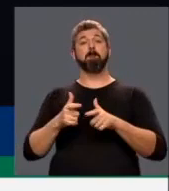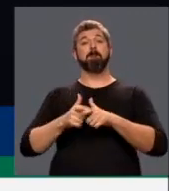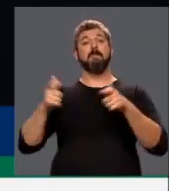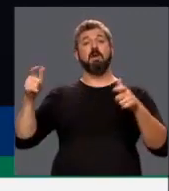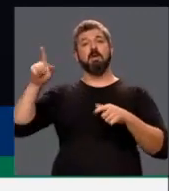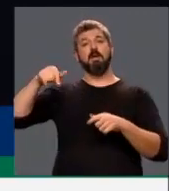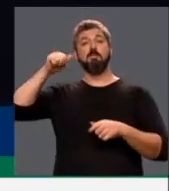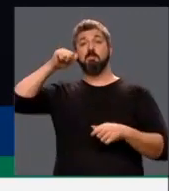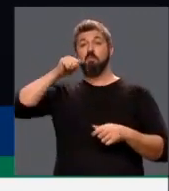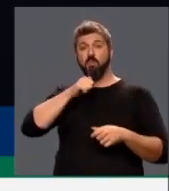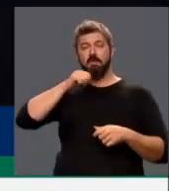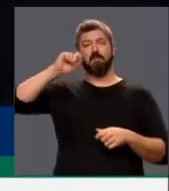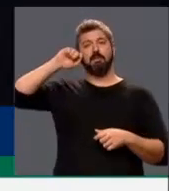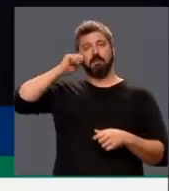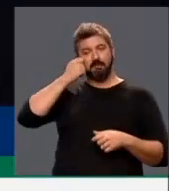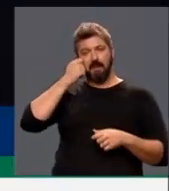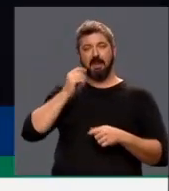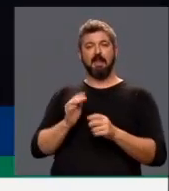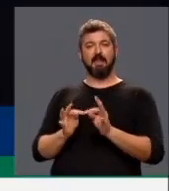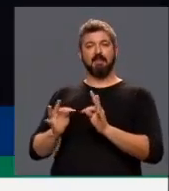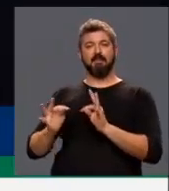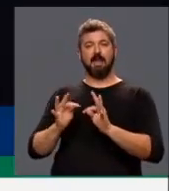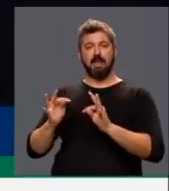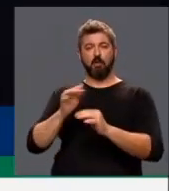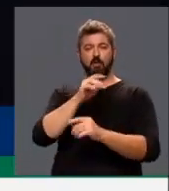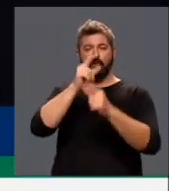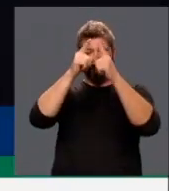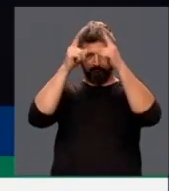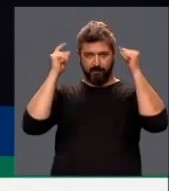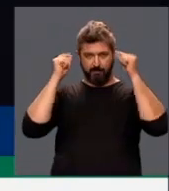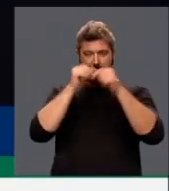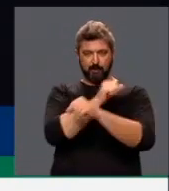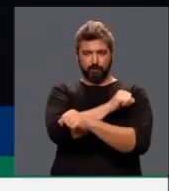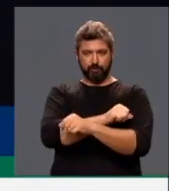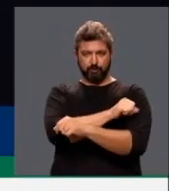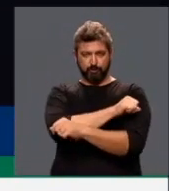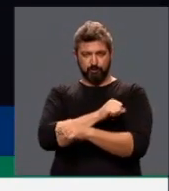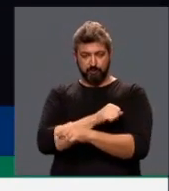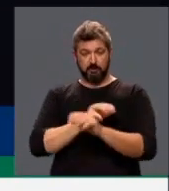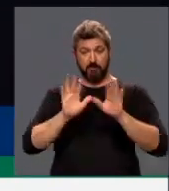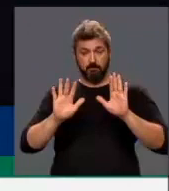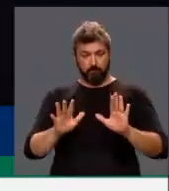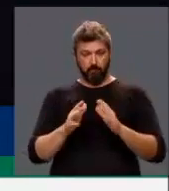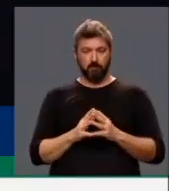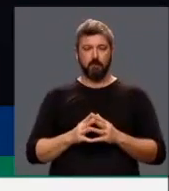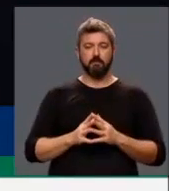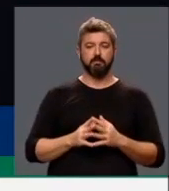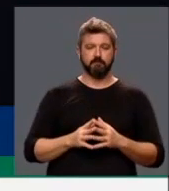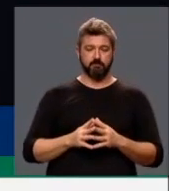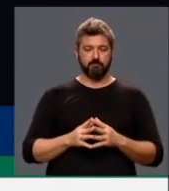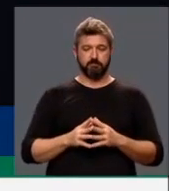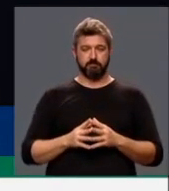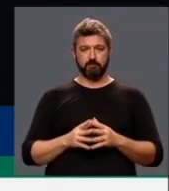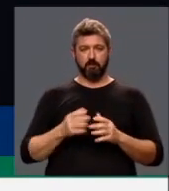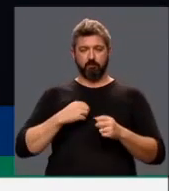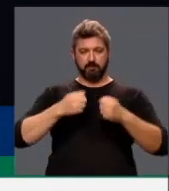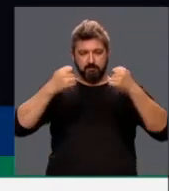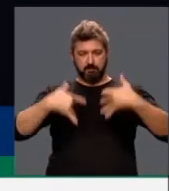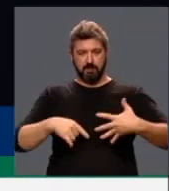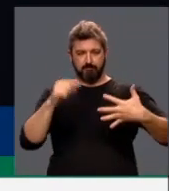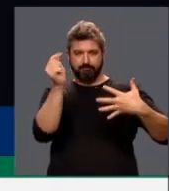número foi entre mulheres negras técnicas de enfermagem. Bom, vou começar falando alguns elementos, né, só para contribuir. Eu acho que é muito interessante